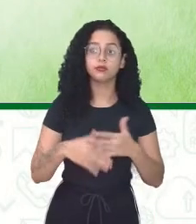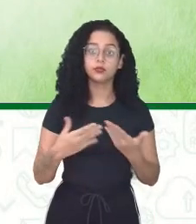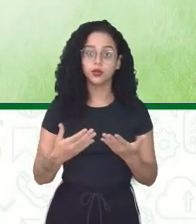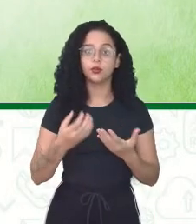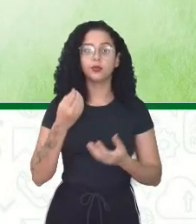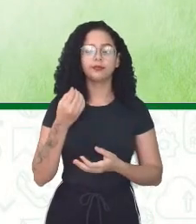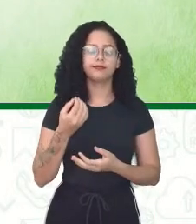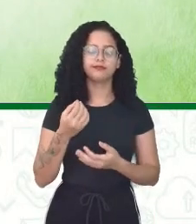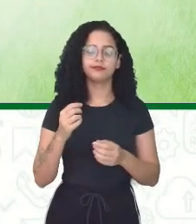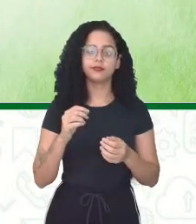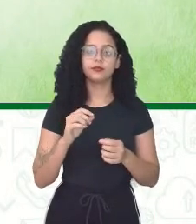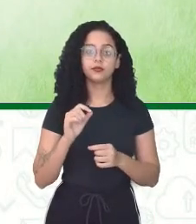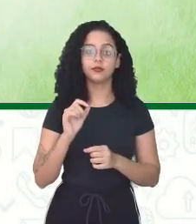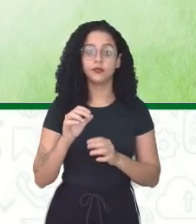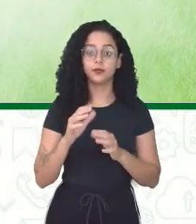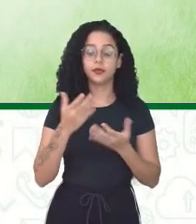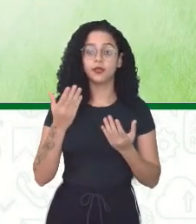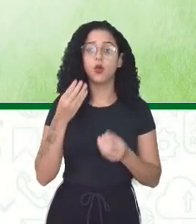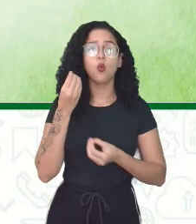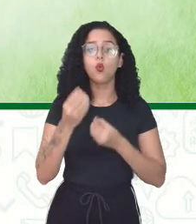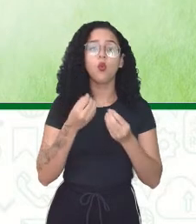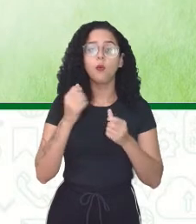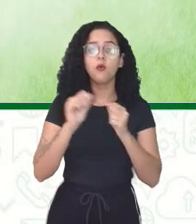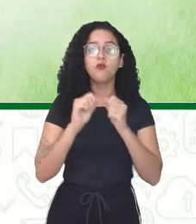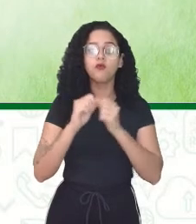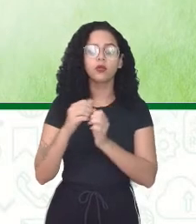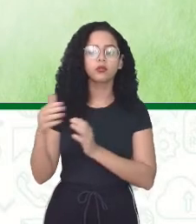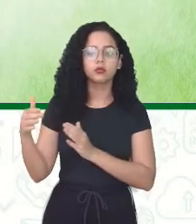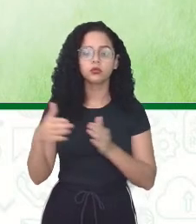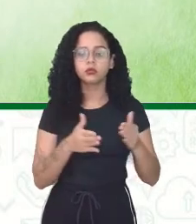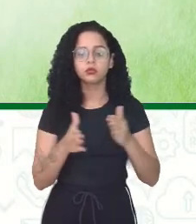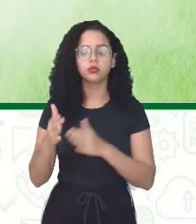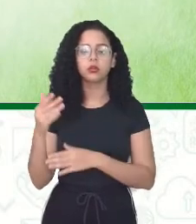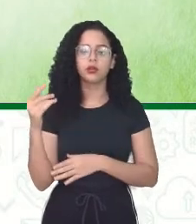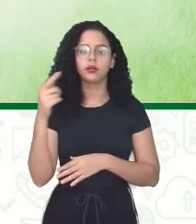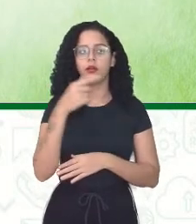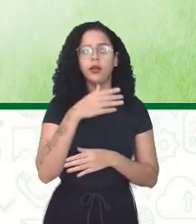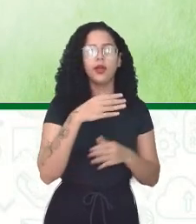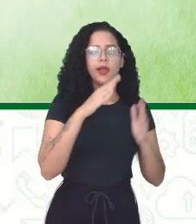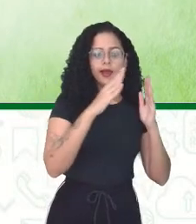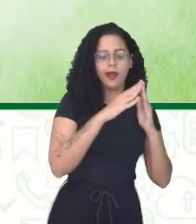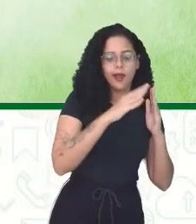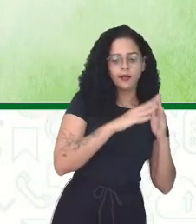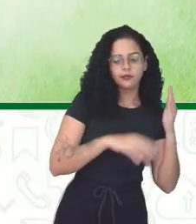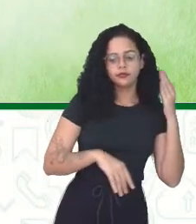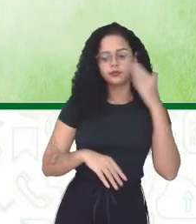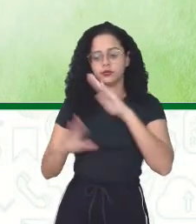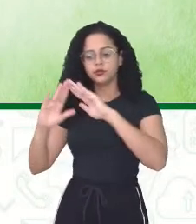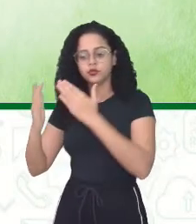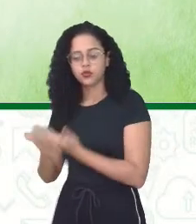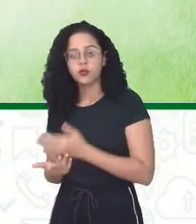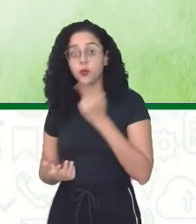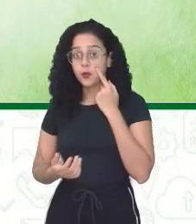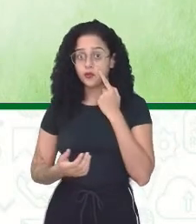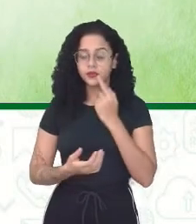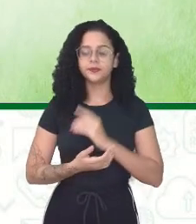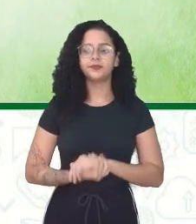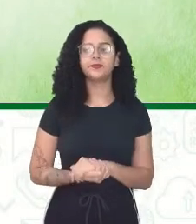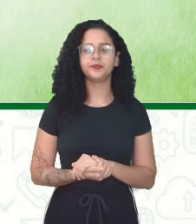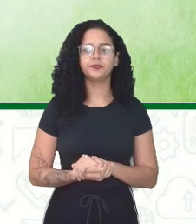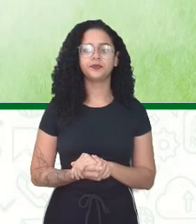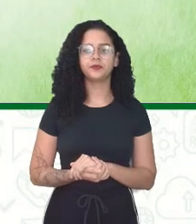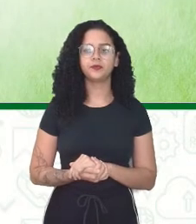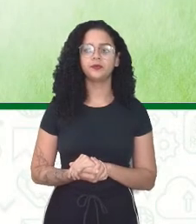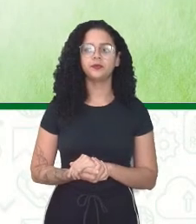como é que eles fazem o trajeto da ida de casa ou do trabalho para a escola. Vamos lá.